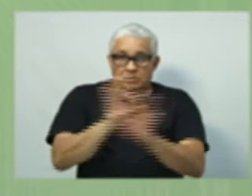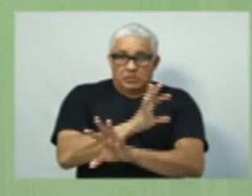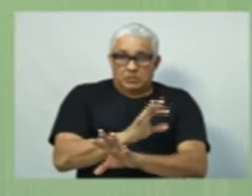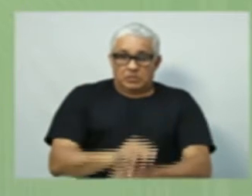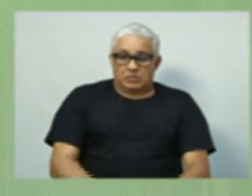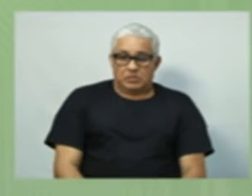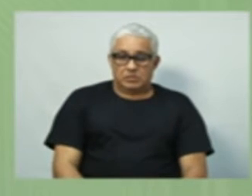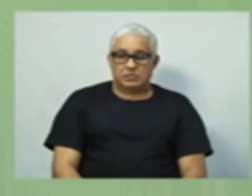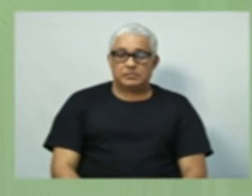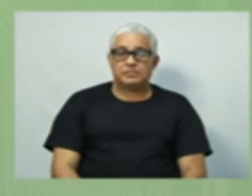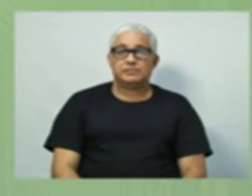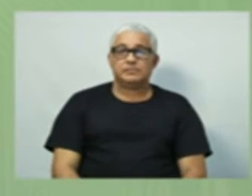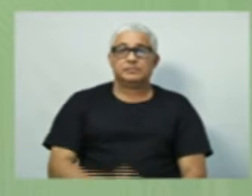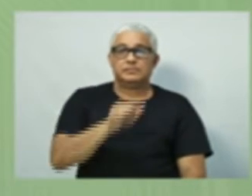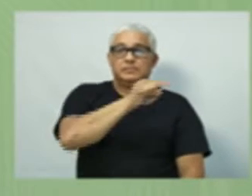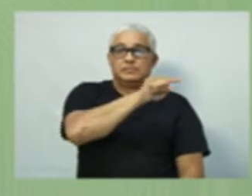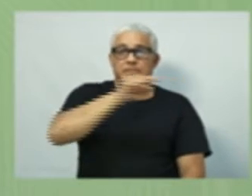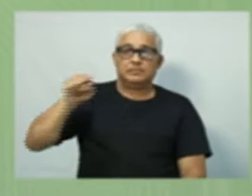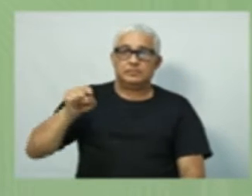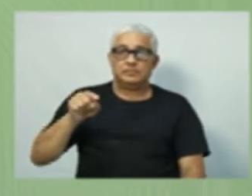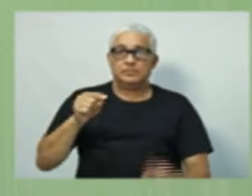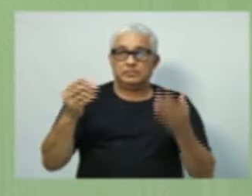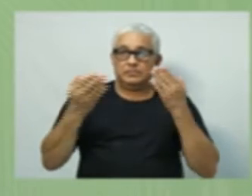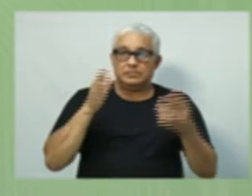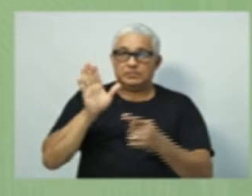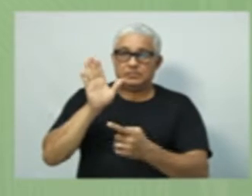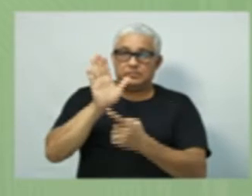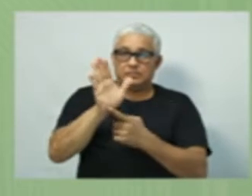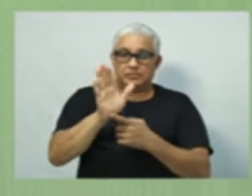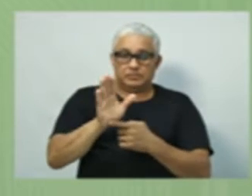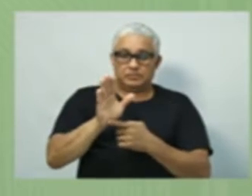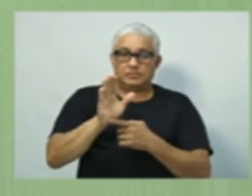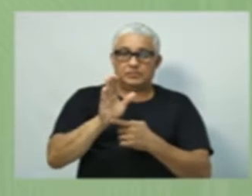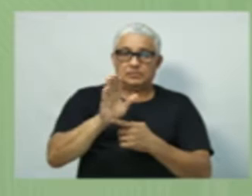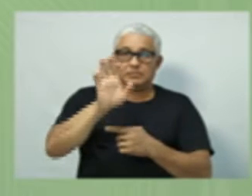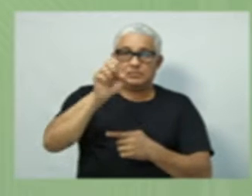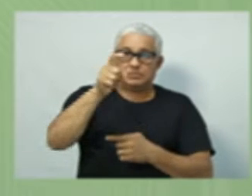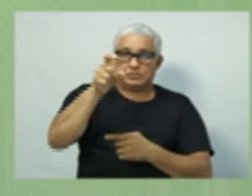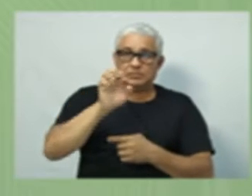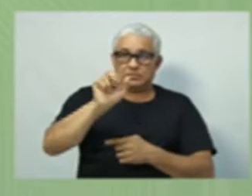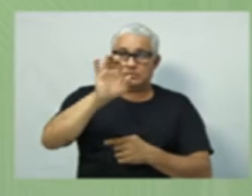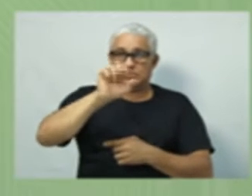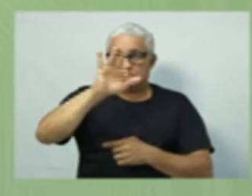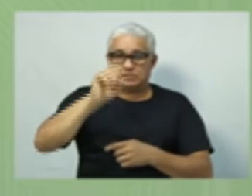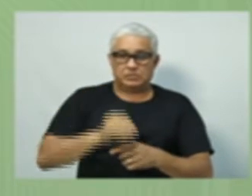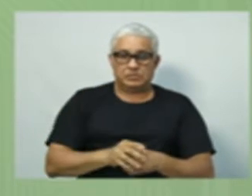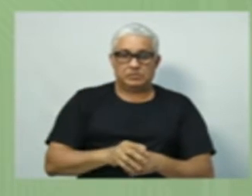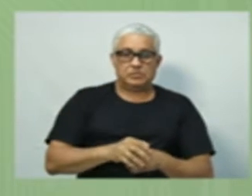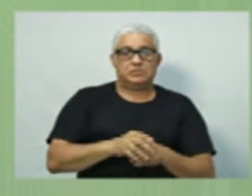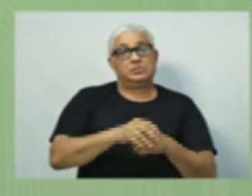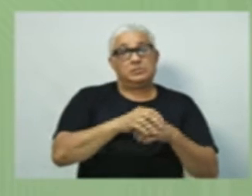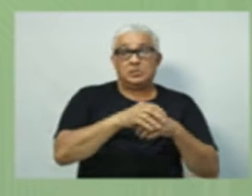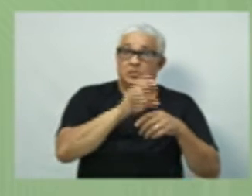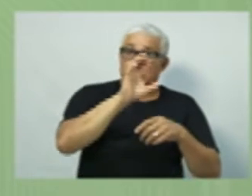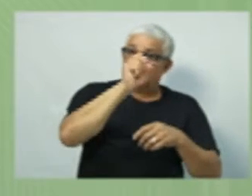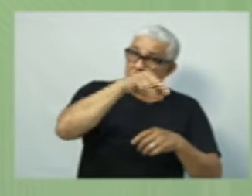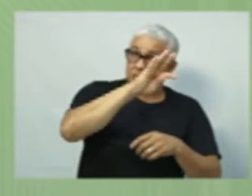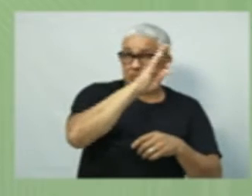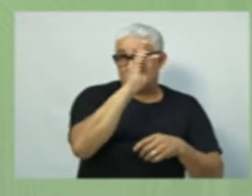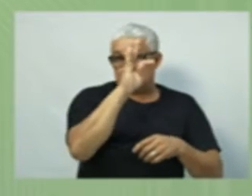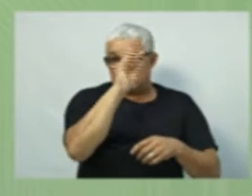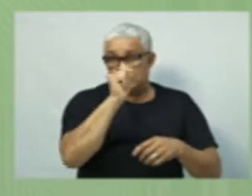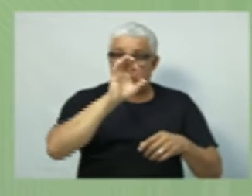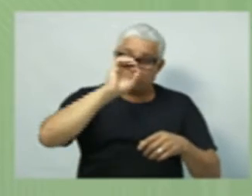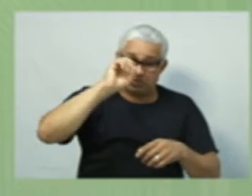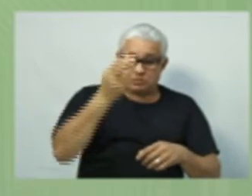análise horizontal demonstração do resultado do exercício aqui é contra o grupo da mesma forma contra o grupo a do ano 2